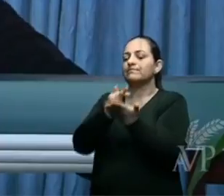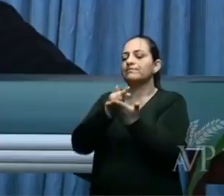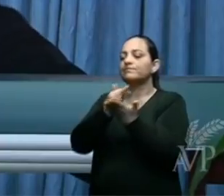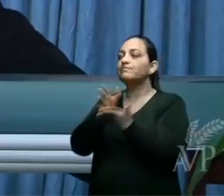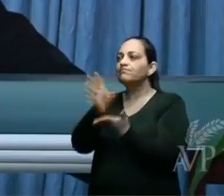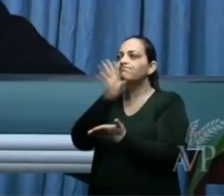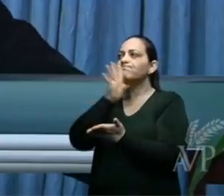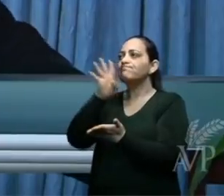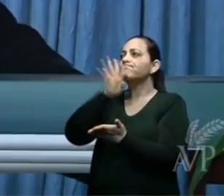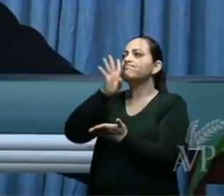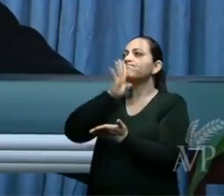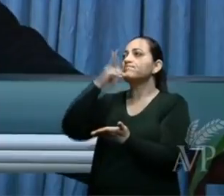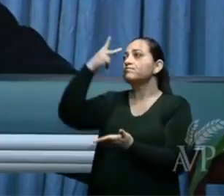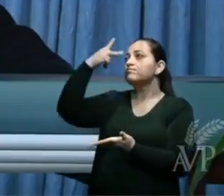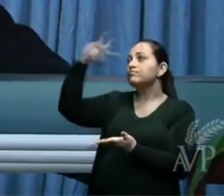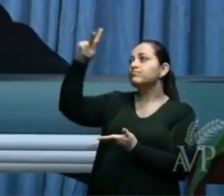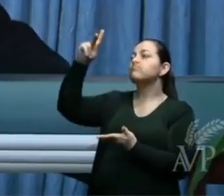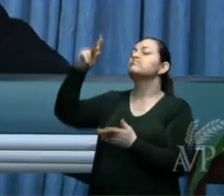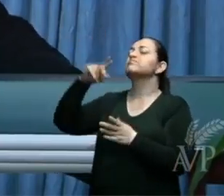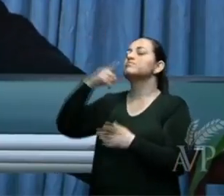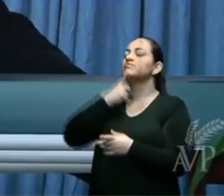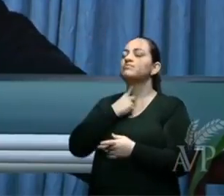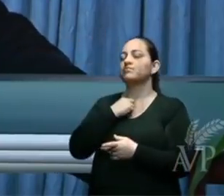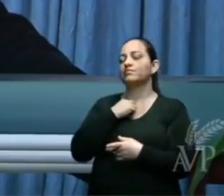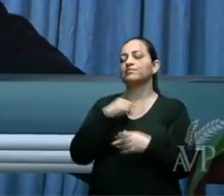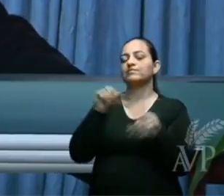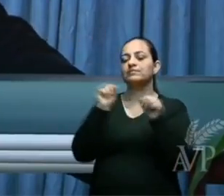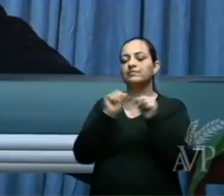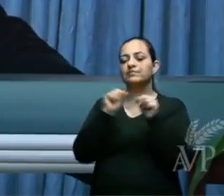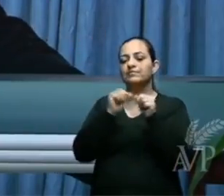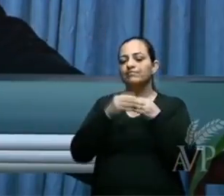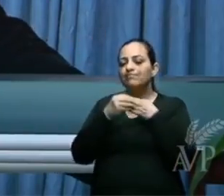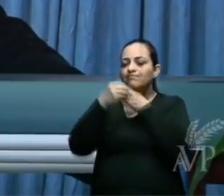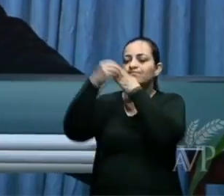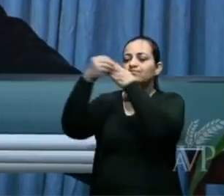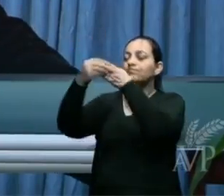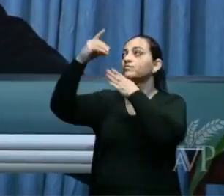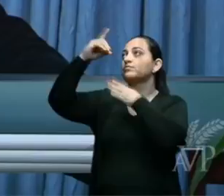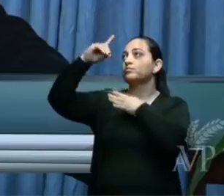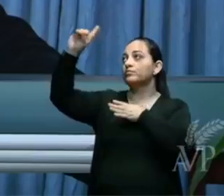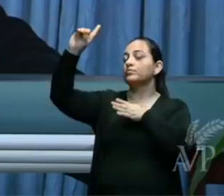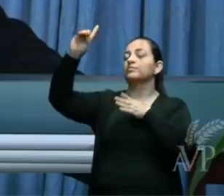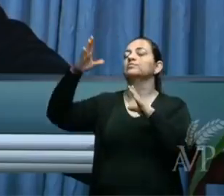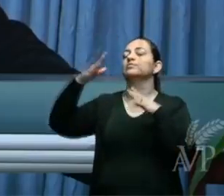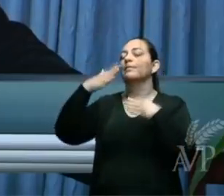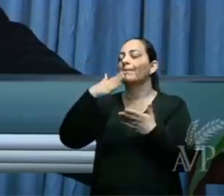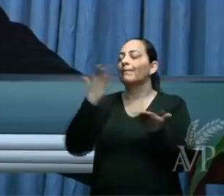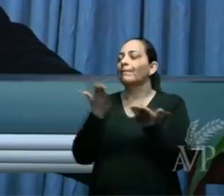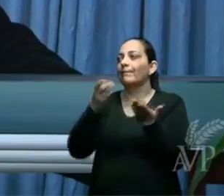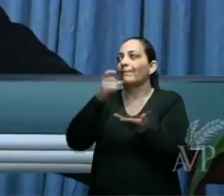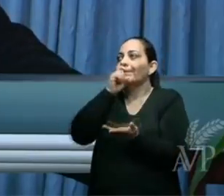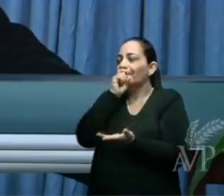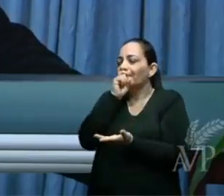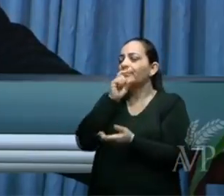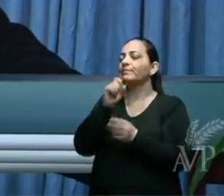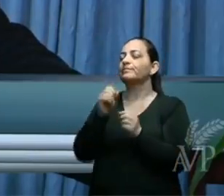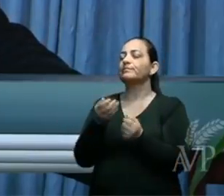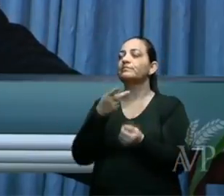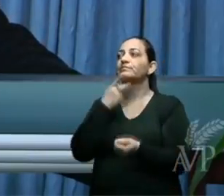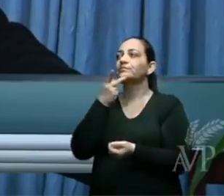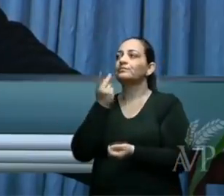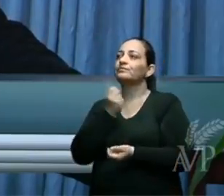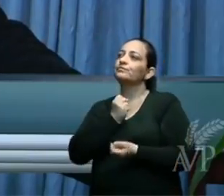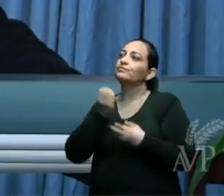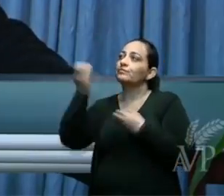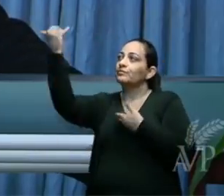conhecer a tua vontade e ser conduzido por dia agora pai fala o nossos